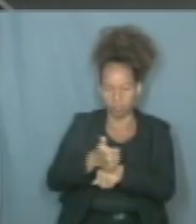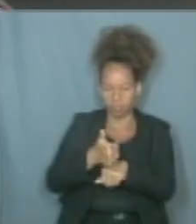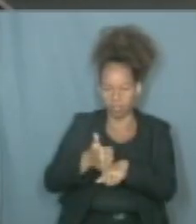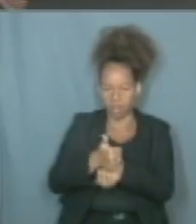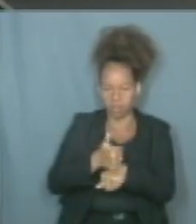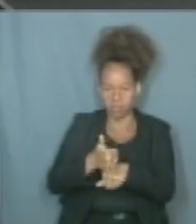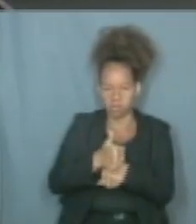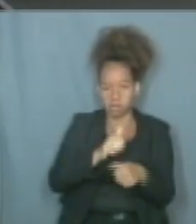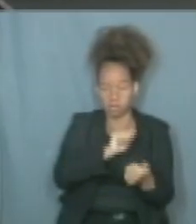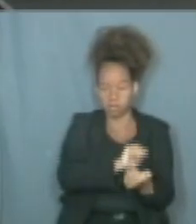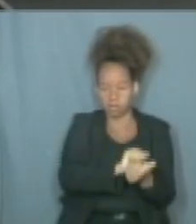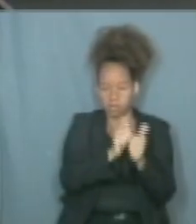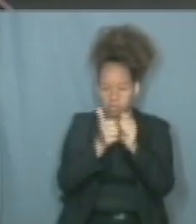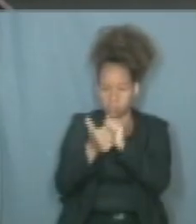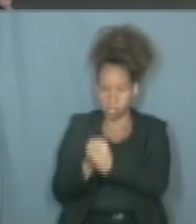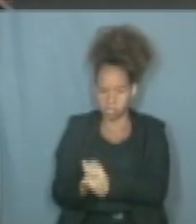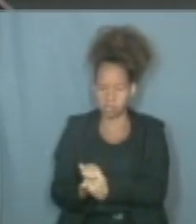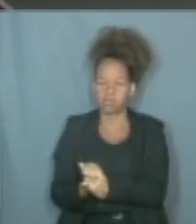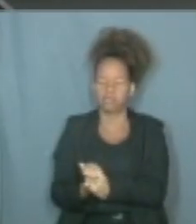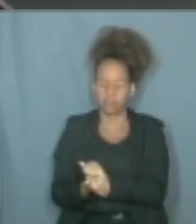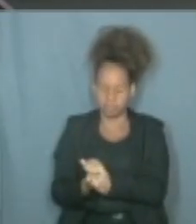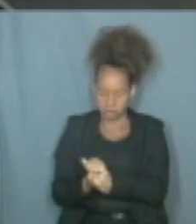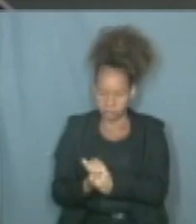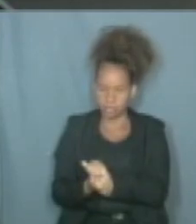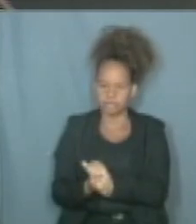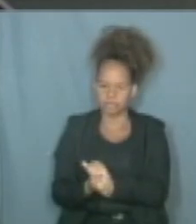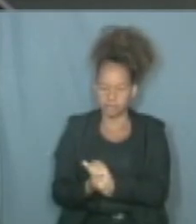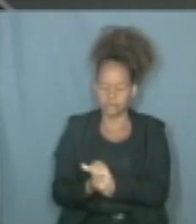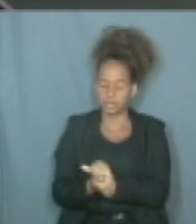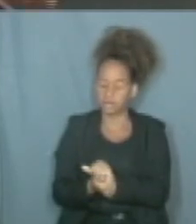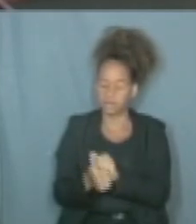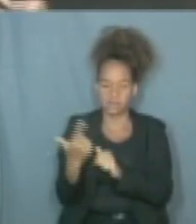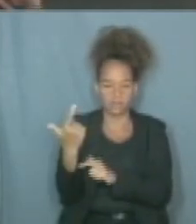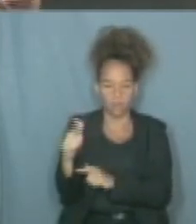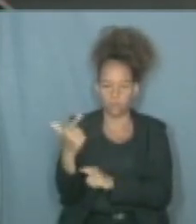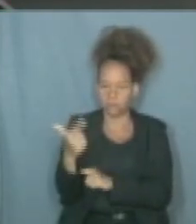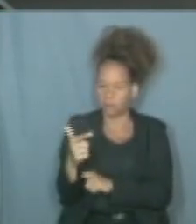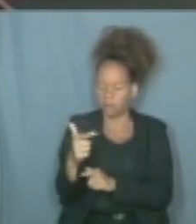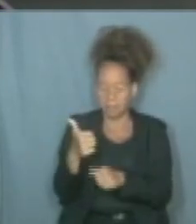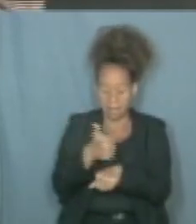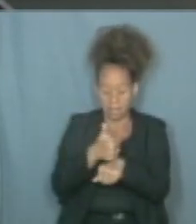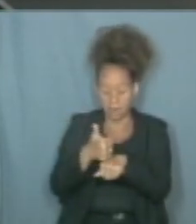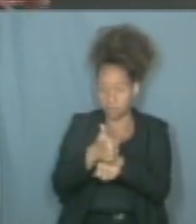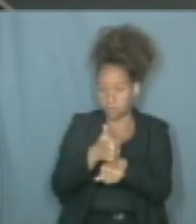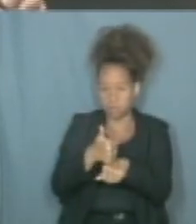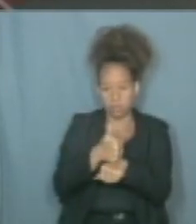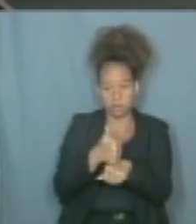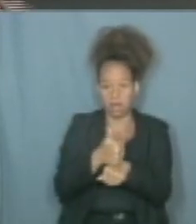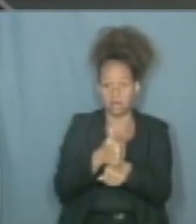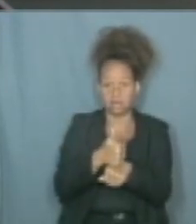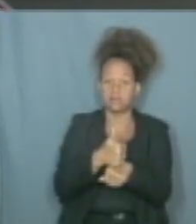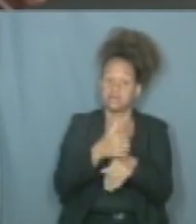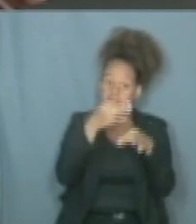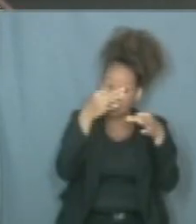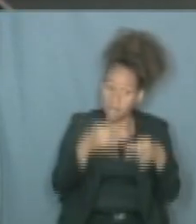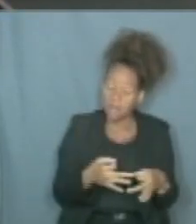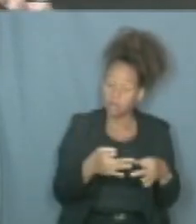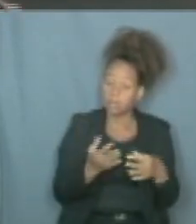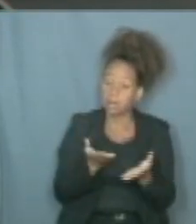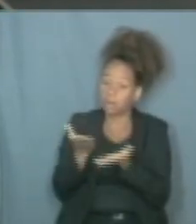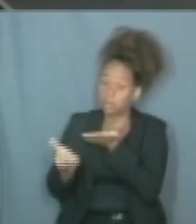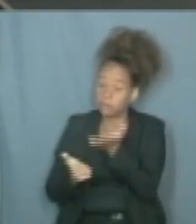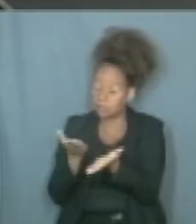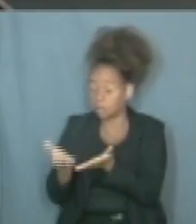profissionais adequados, porque esse quadro é um quadro adequado para poder lidar com as